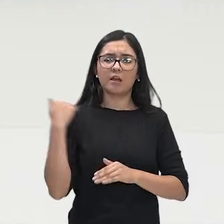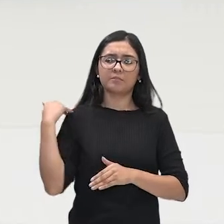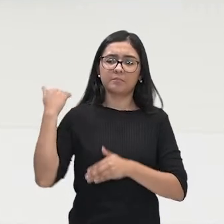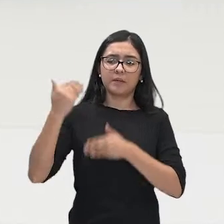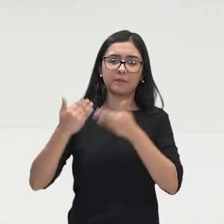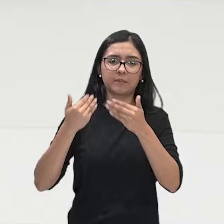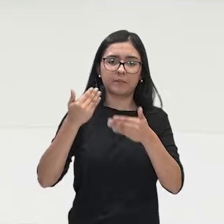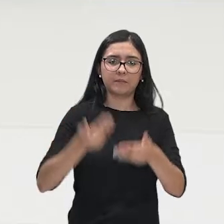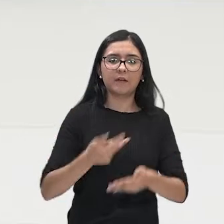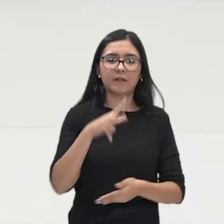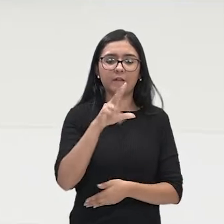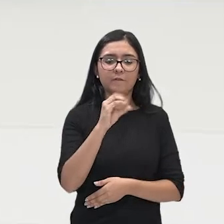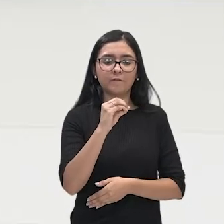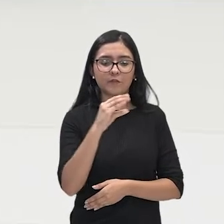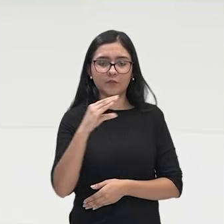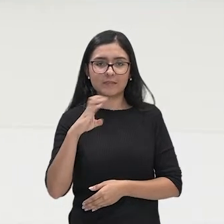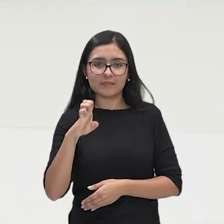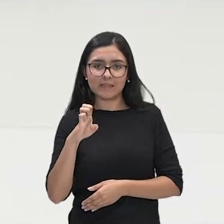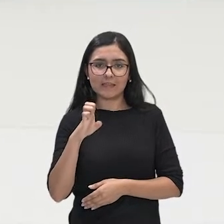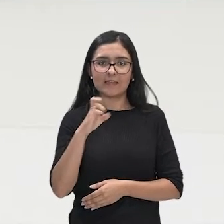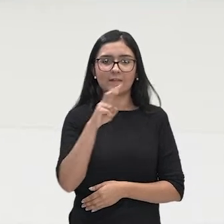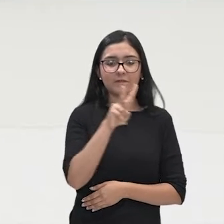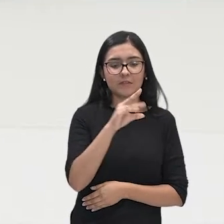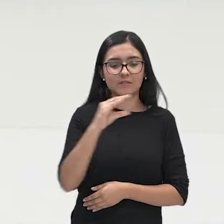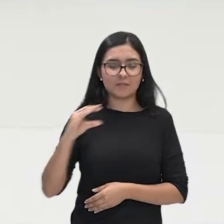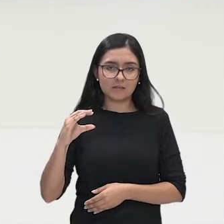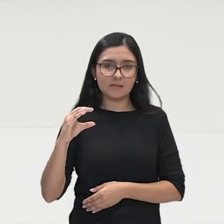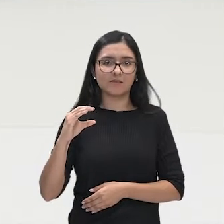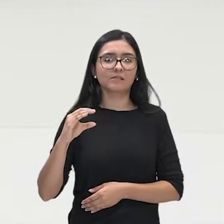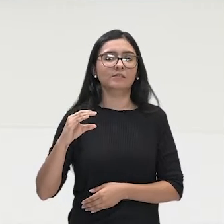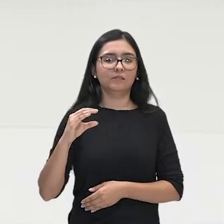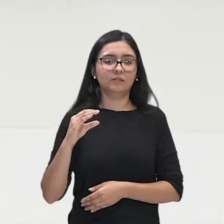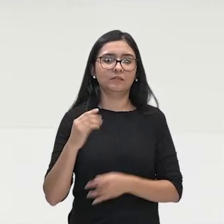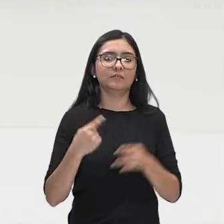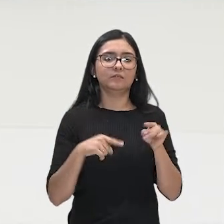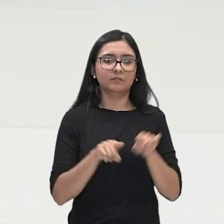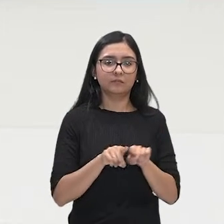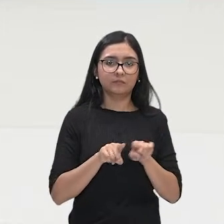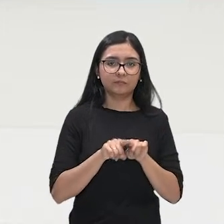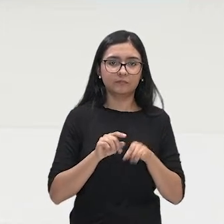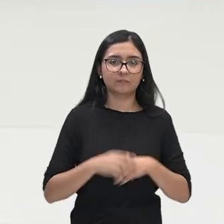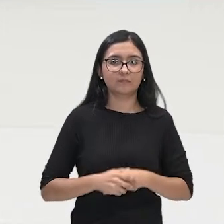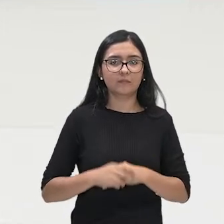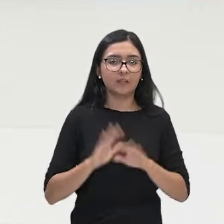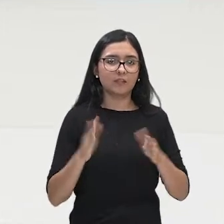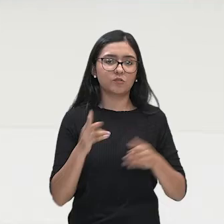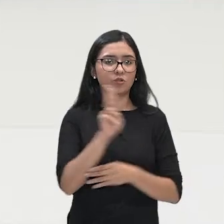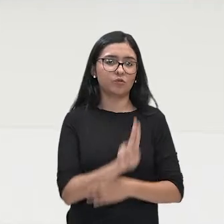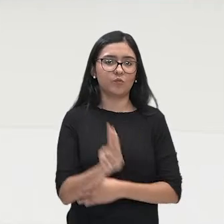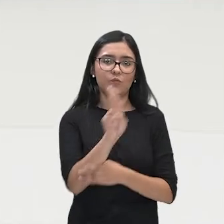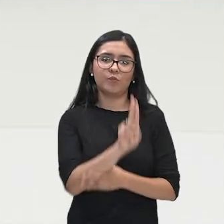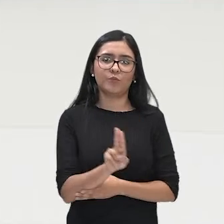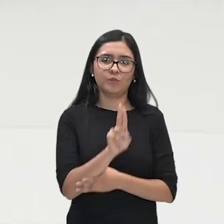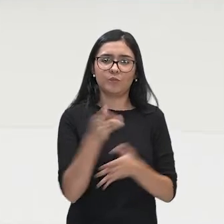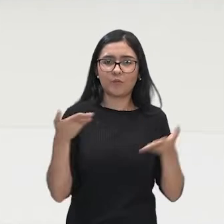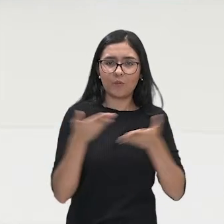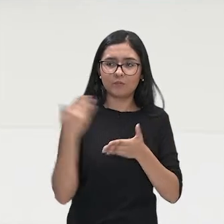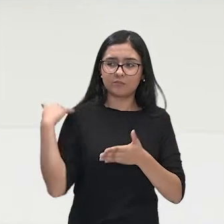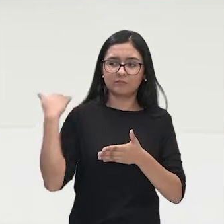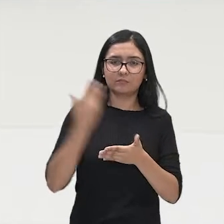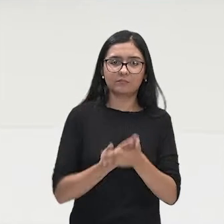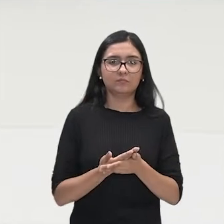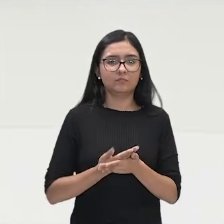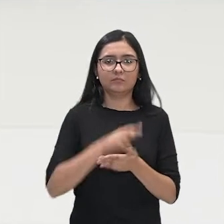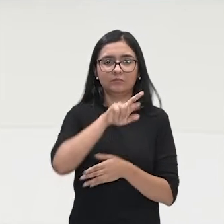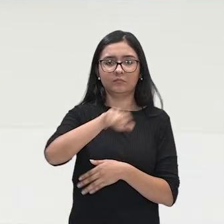para você, VC, então, vós-me-se permite uma dança? Alguém ainda fala assim? Não, já